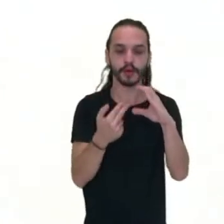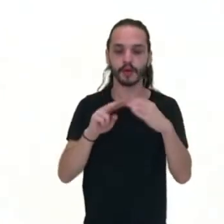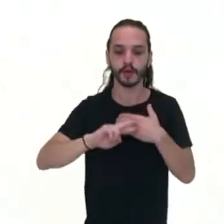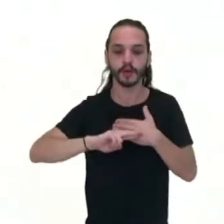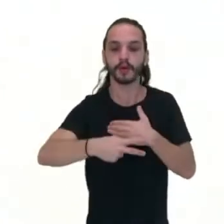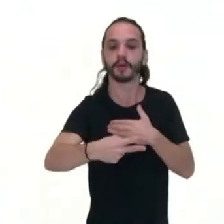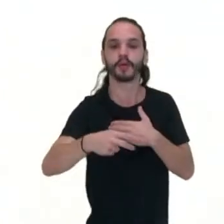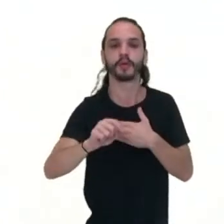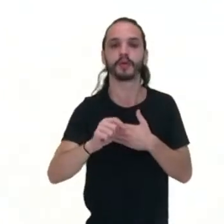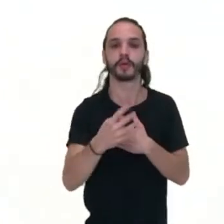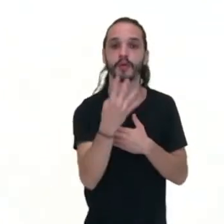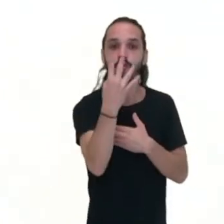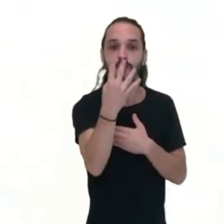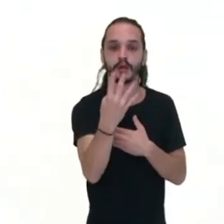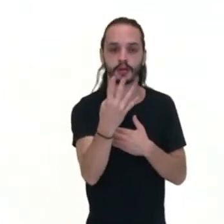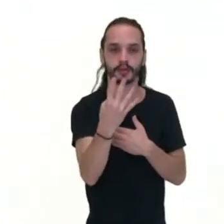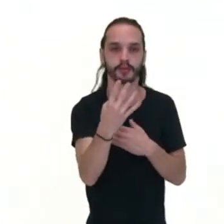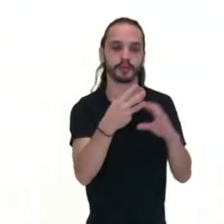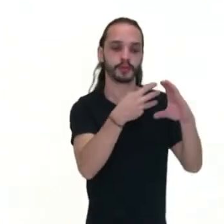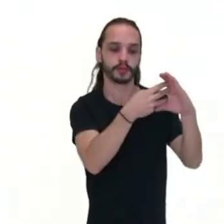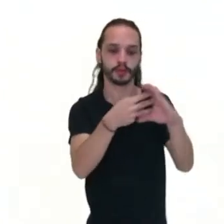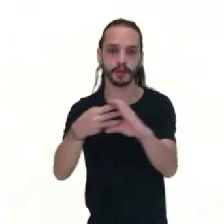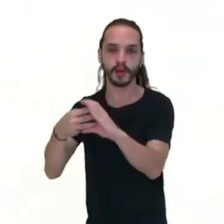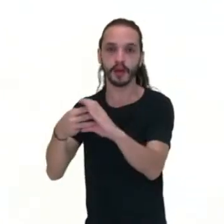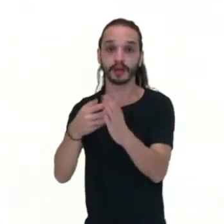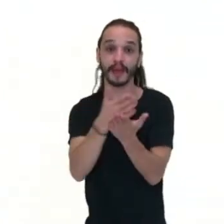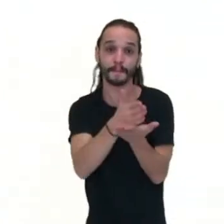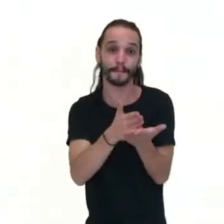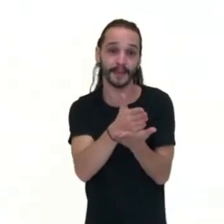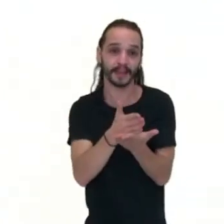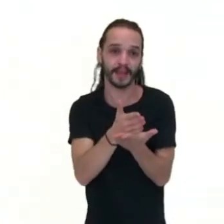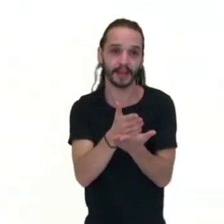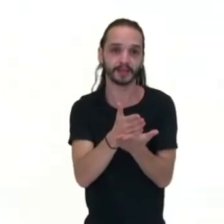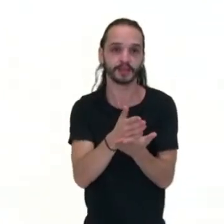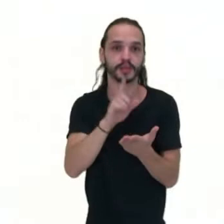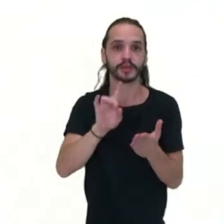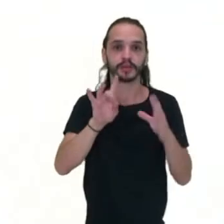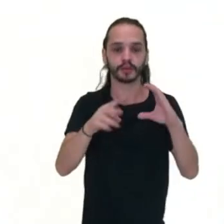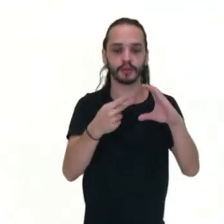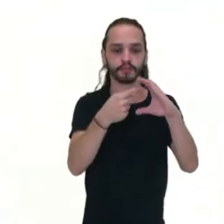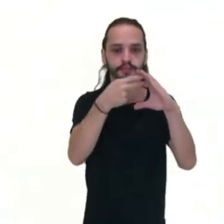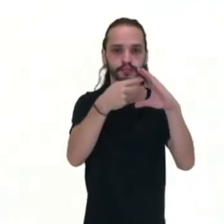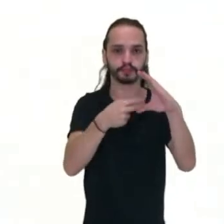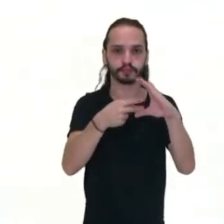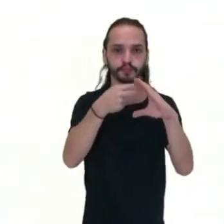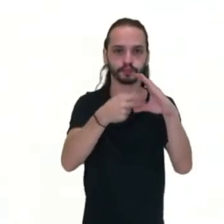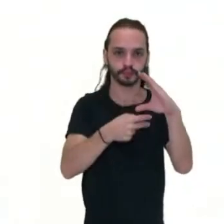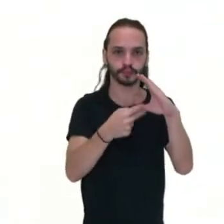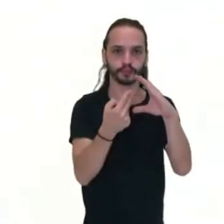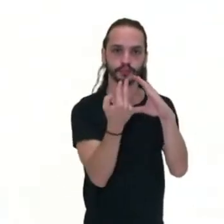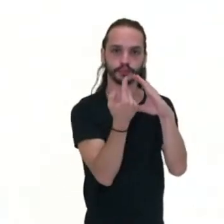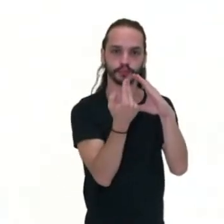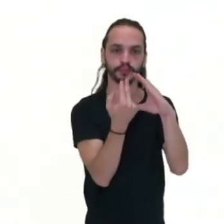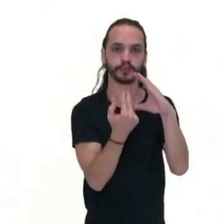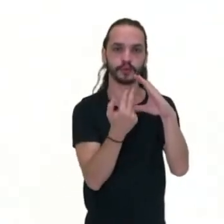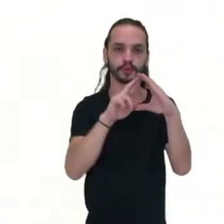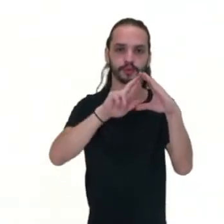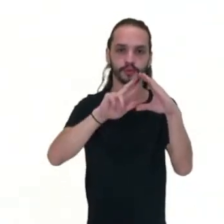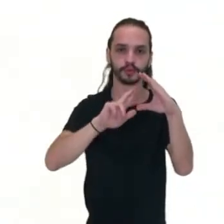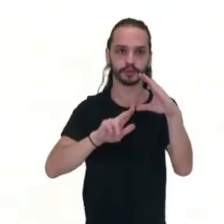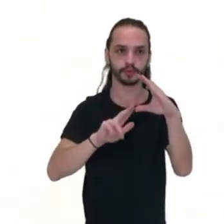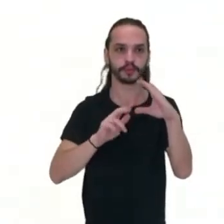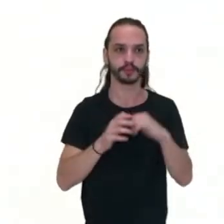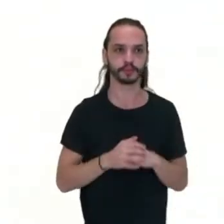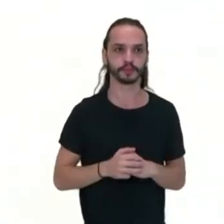metade do número de cromossomos, ou seja, quatro células haploides. Então, temos aqui uma situação inicial, após a meiose